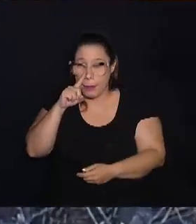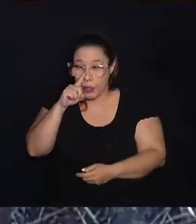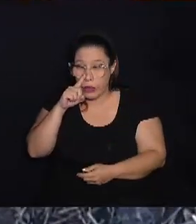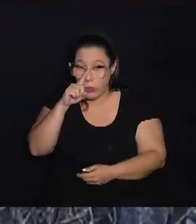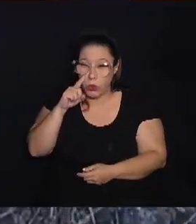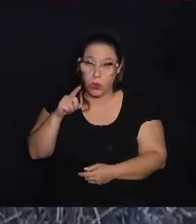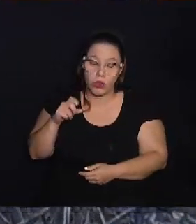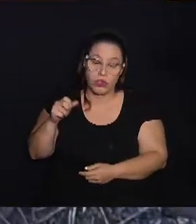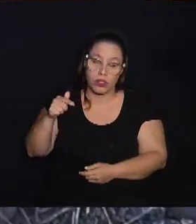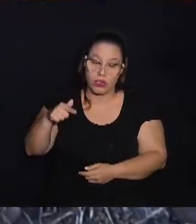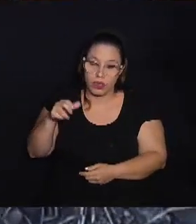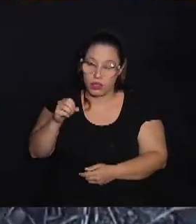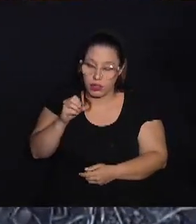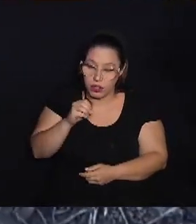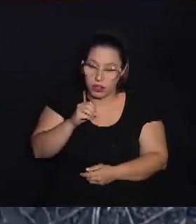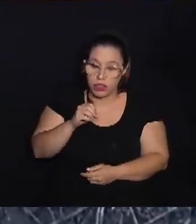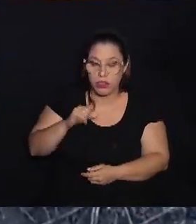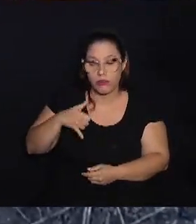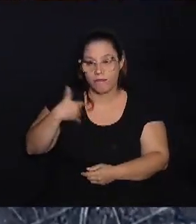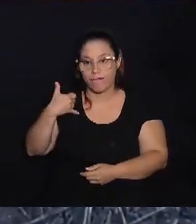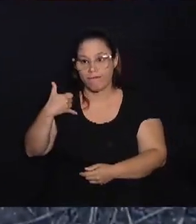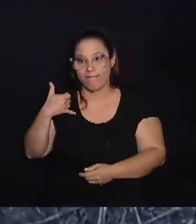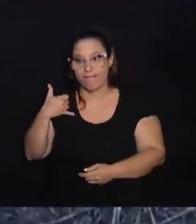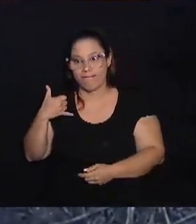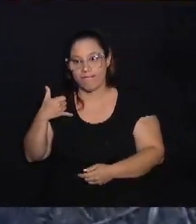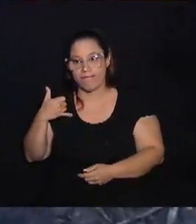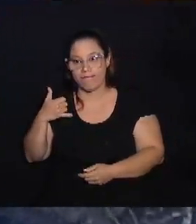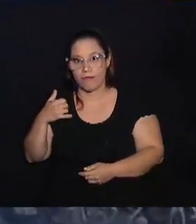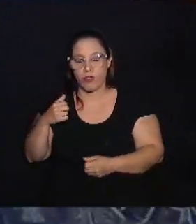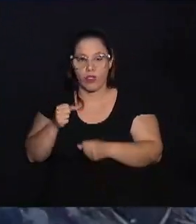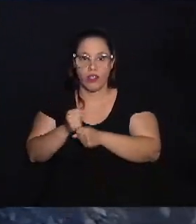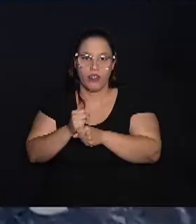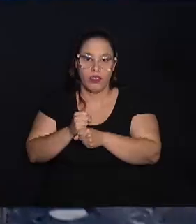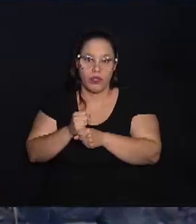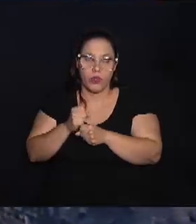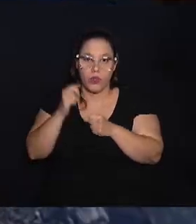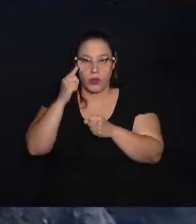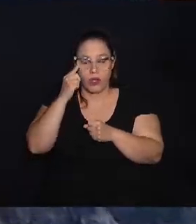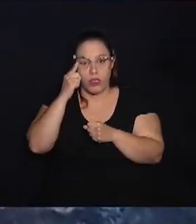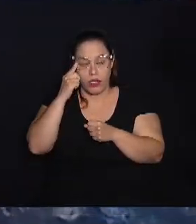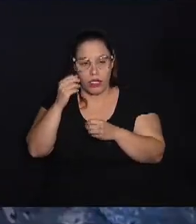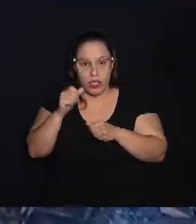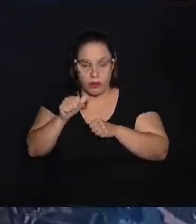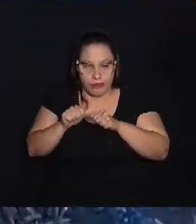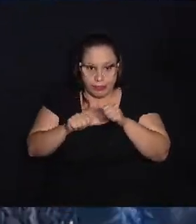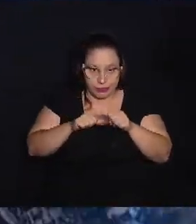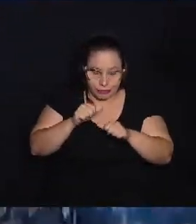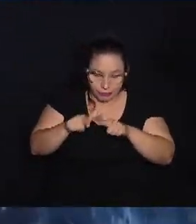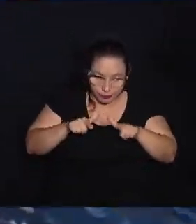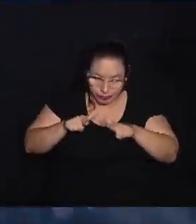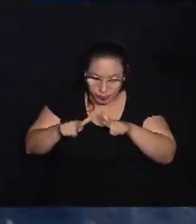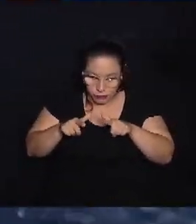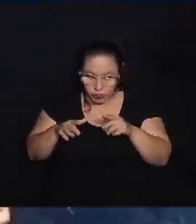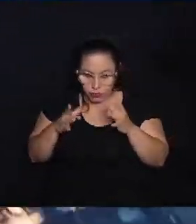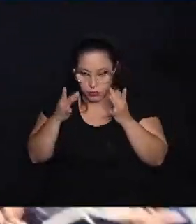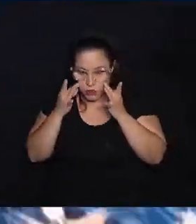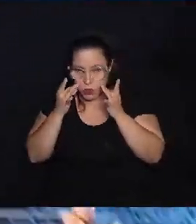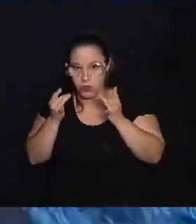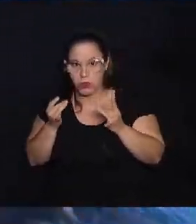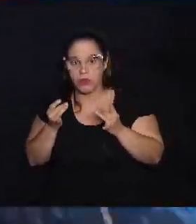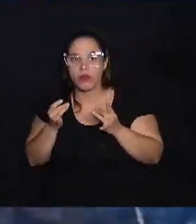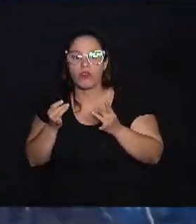anos. Com um olhar meticuloso sobre as mudanças climáticas, este trabalho traz uma nova perspectiva sobre as